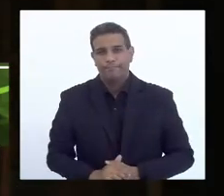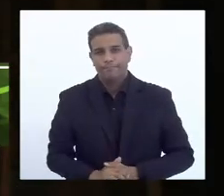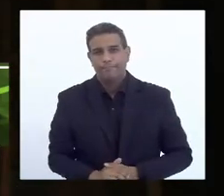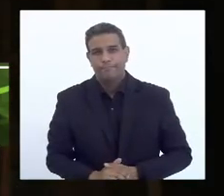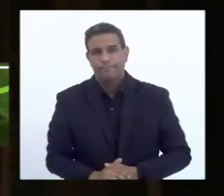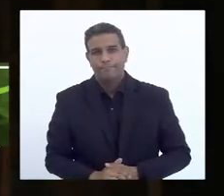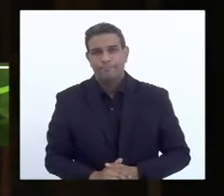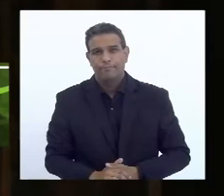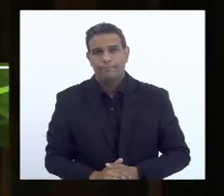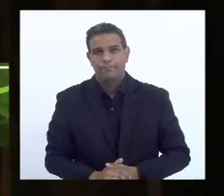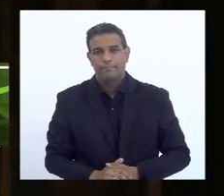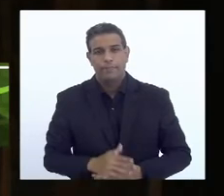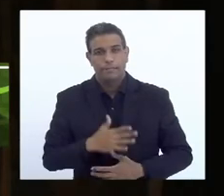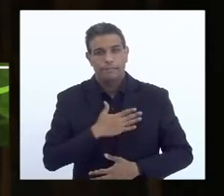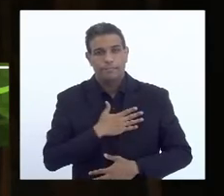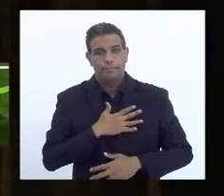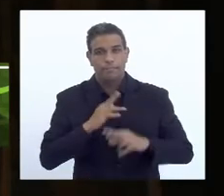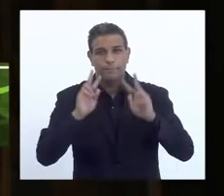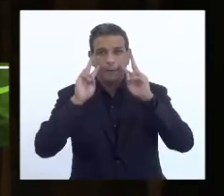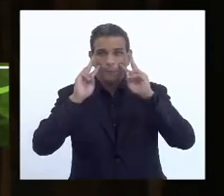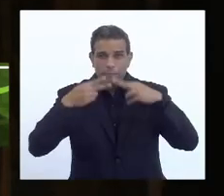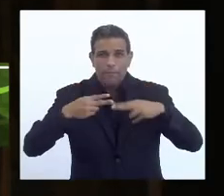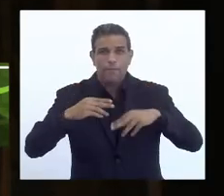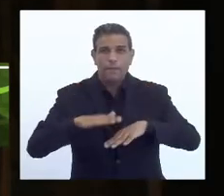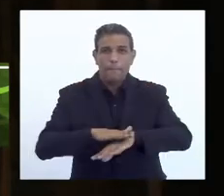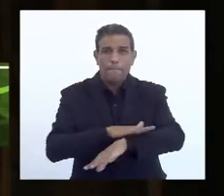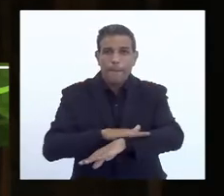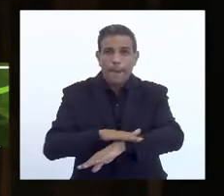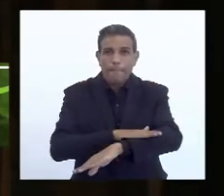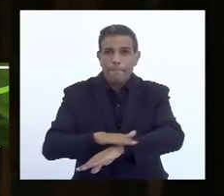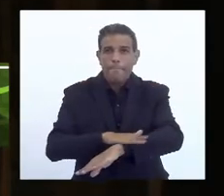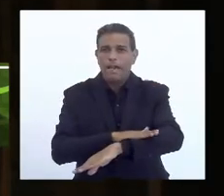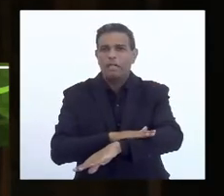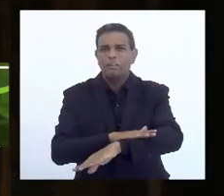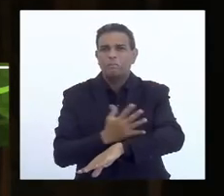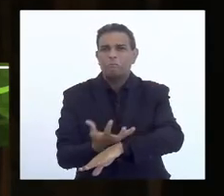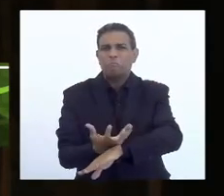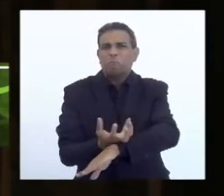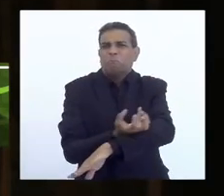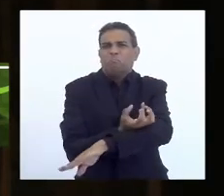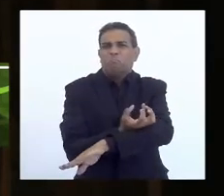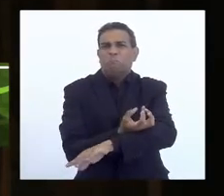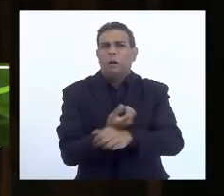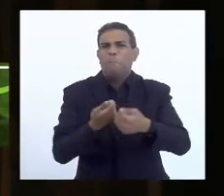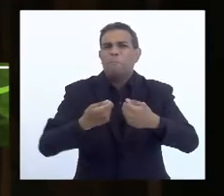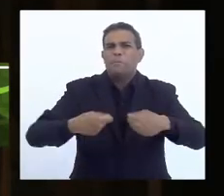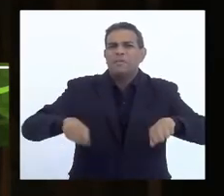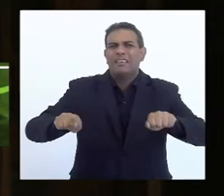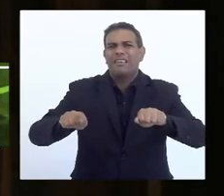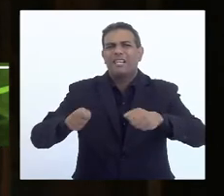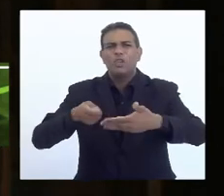eu olhei para a minha perna e não achei que ela estava machucada o suficiente para que a